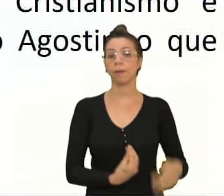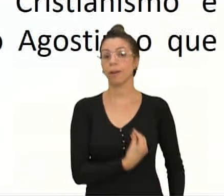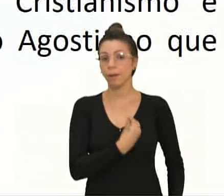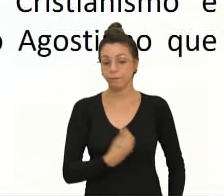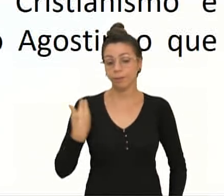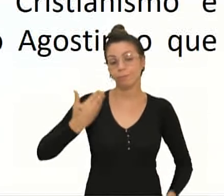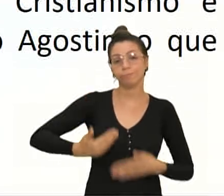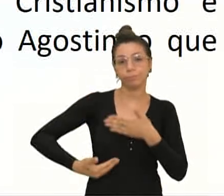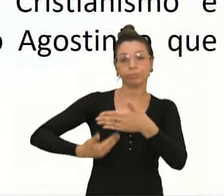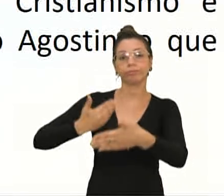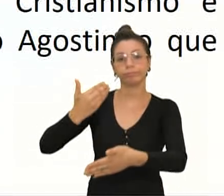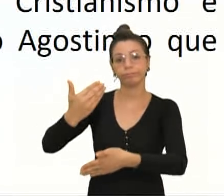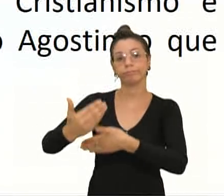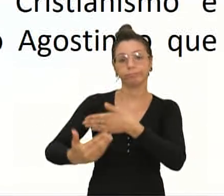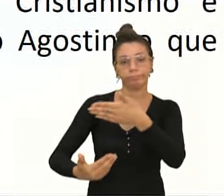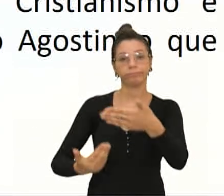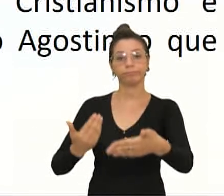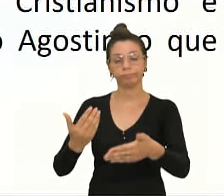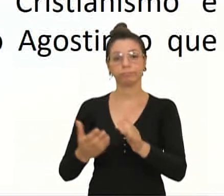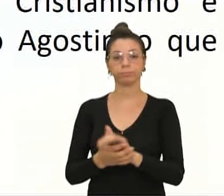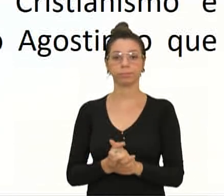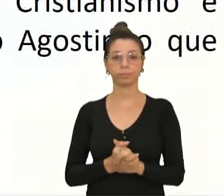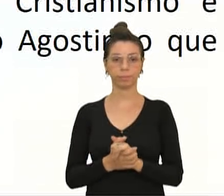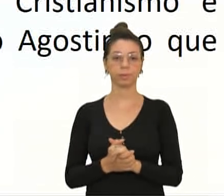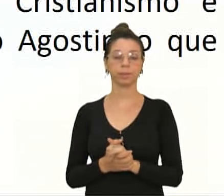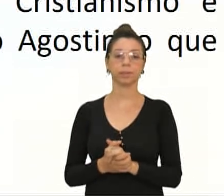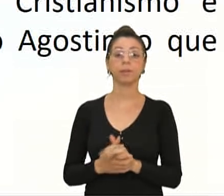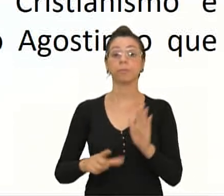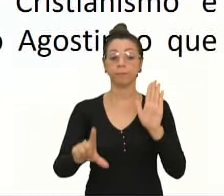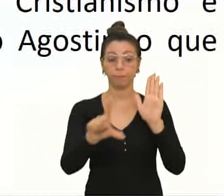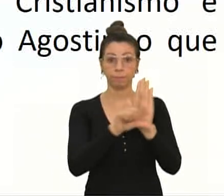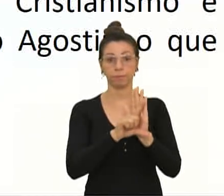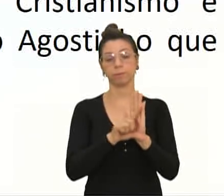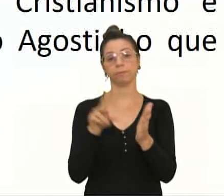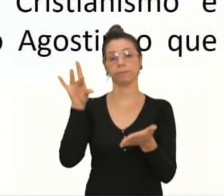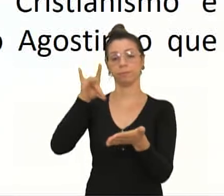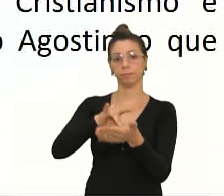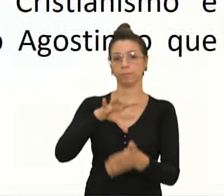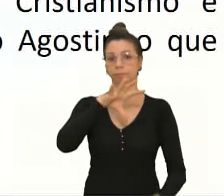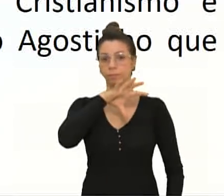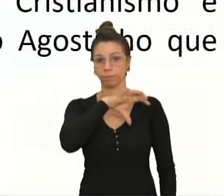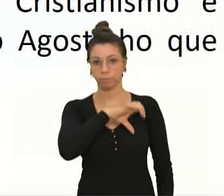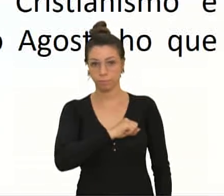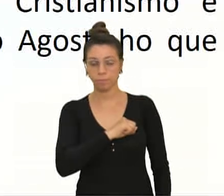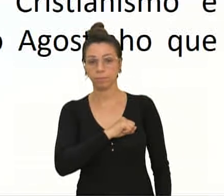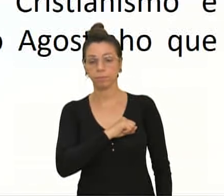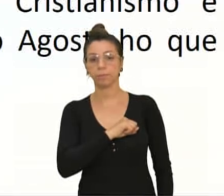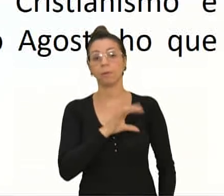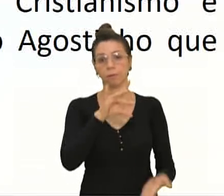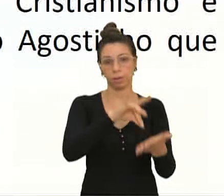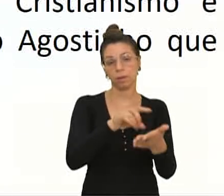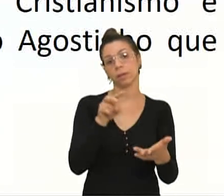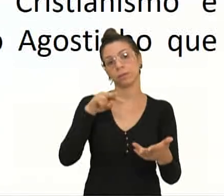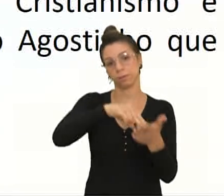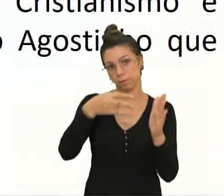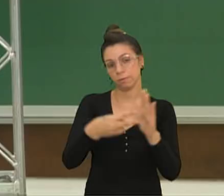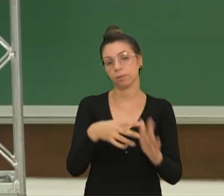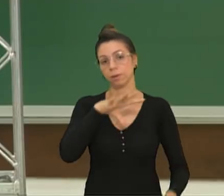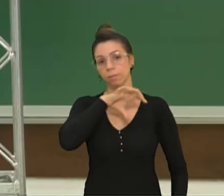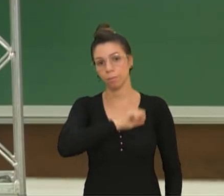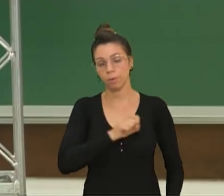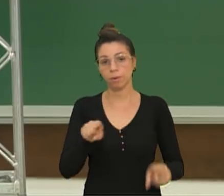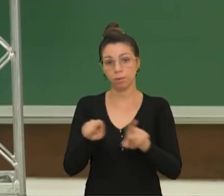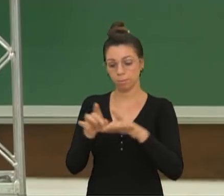seus merecimentos, sempre baseando na lei da verdade, do amor, essa verdade seria o amor, e a